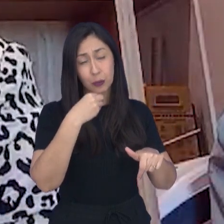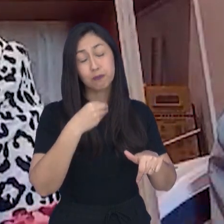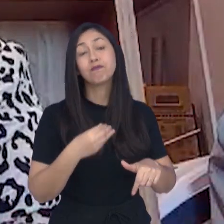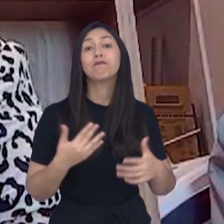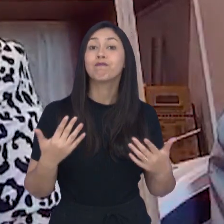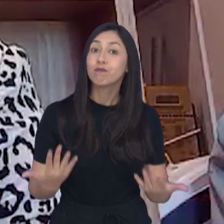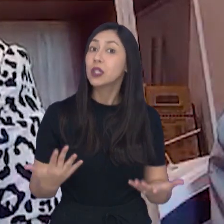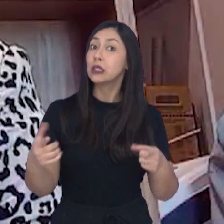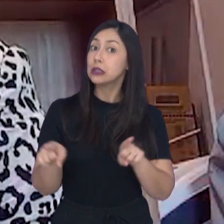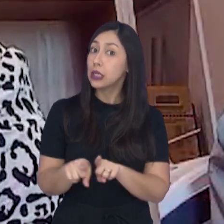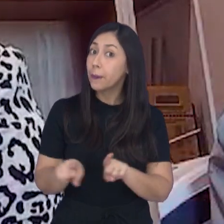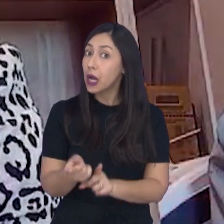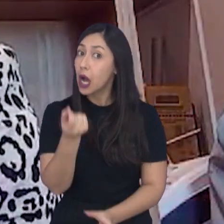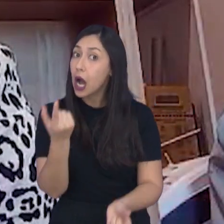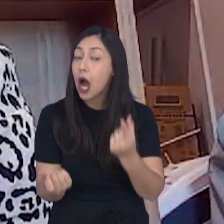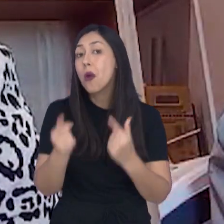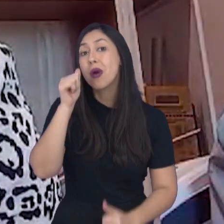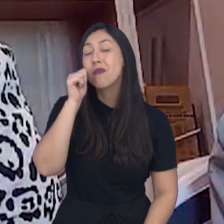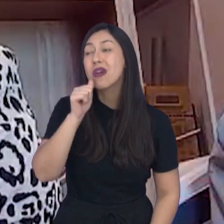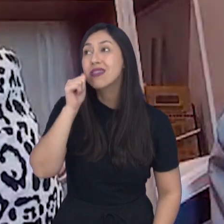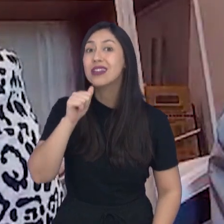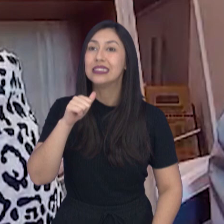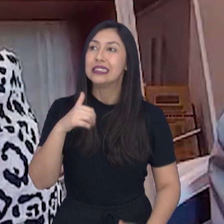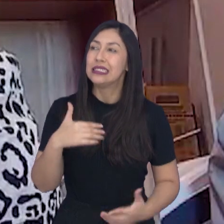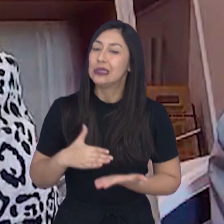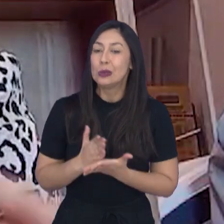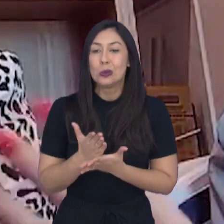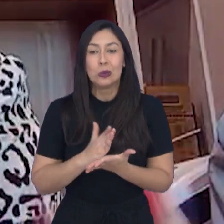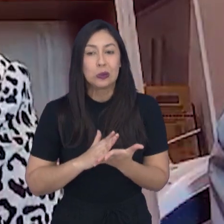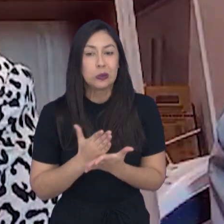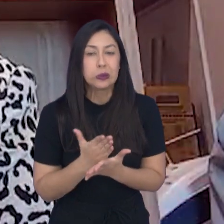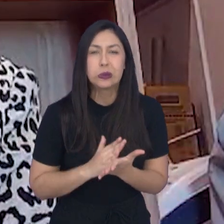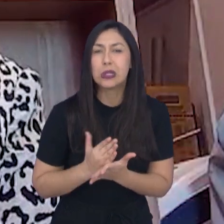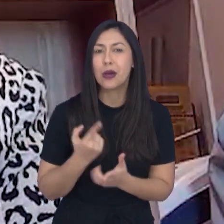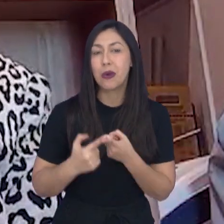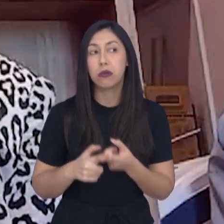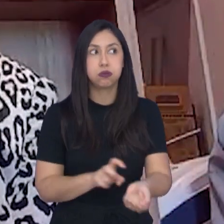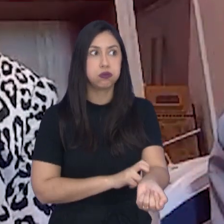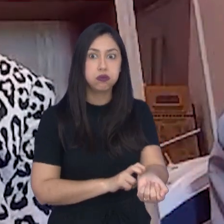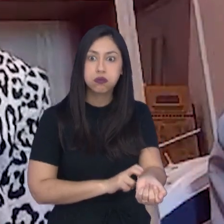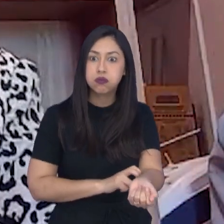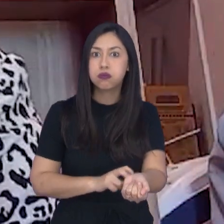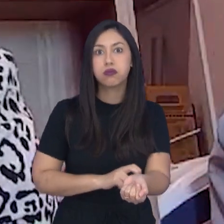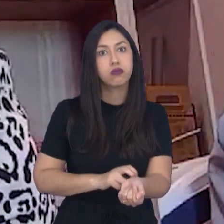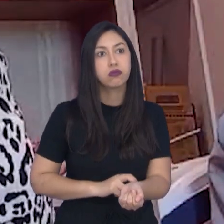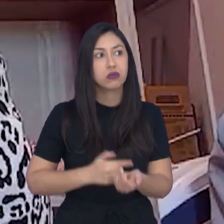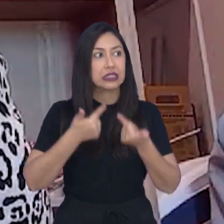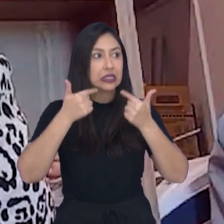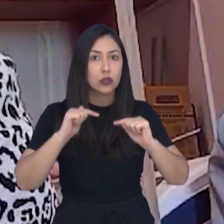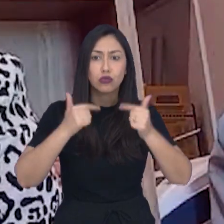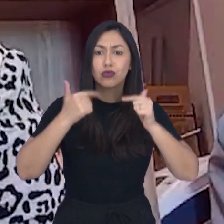Além do que, algumas mulheres sentem sintomas pré-menstruais desconfortáveis, como irritabilidade, alterações de humor, dores